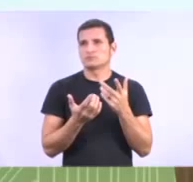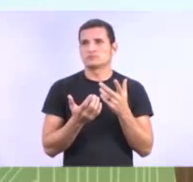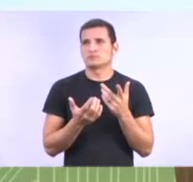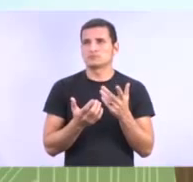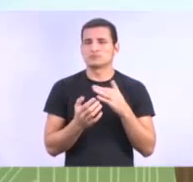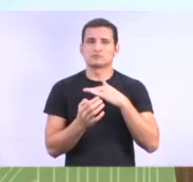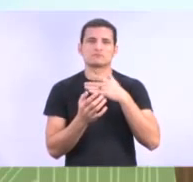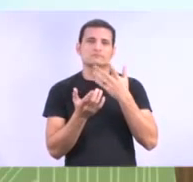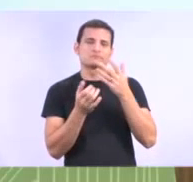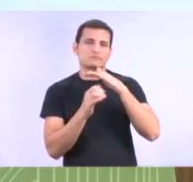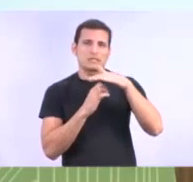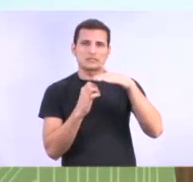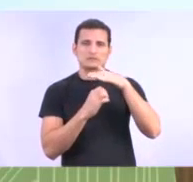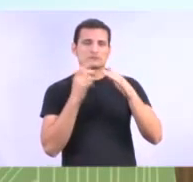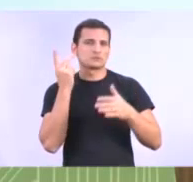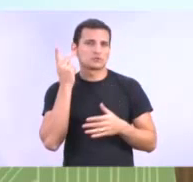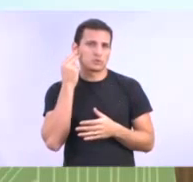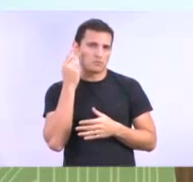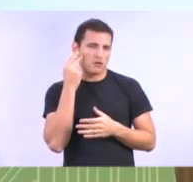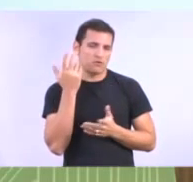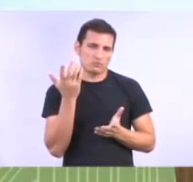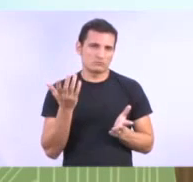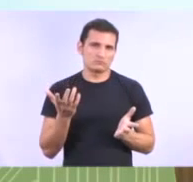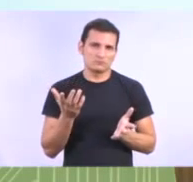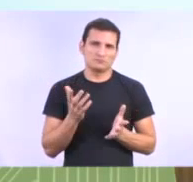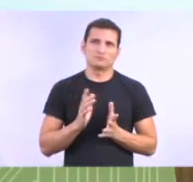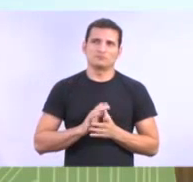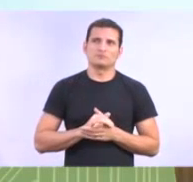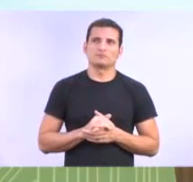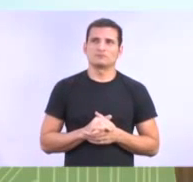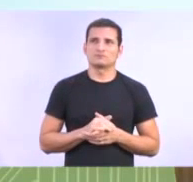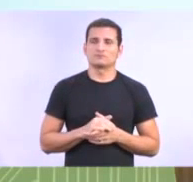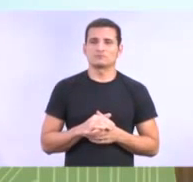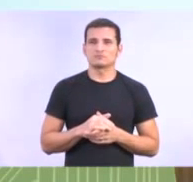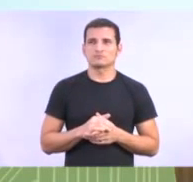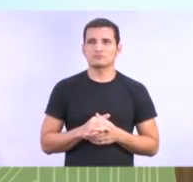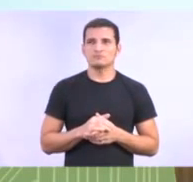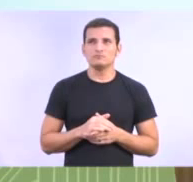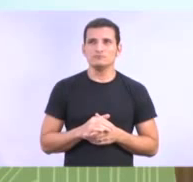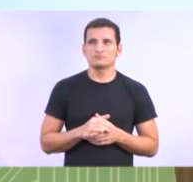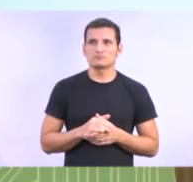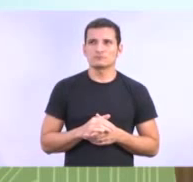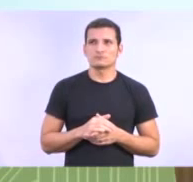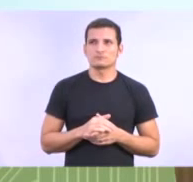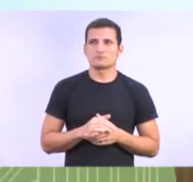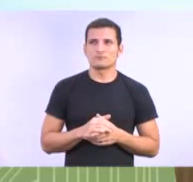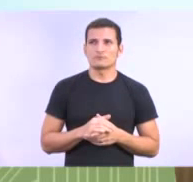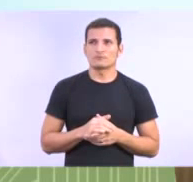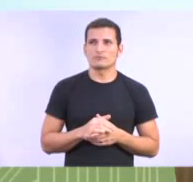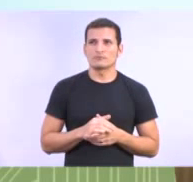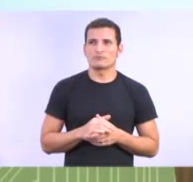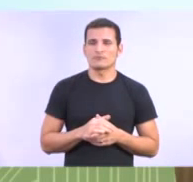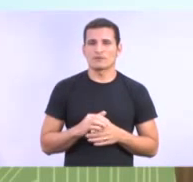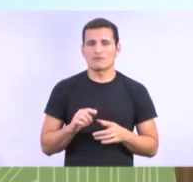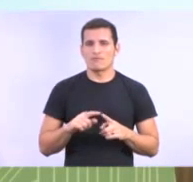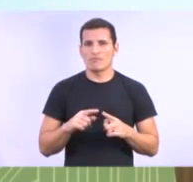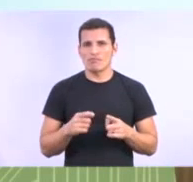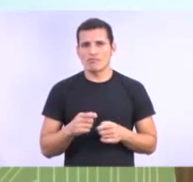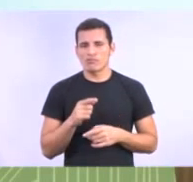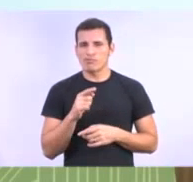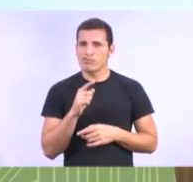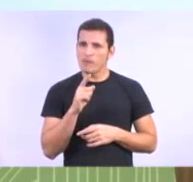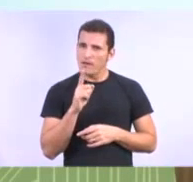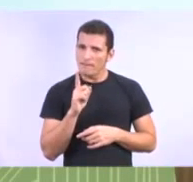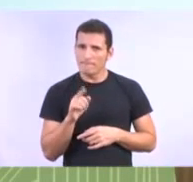assim, normais, empresas convencionais aí que estão na internet e tudo. Mas é um exemplo